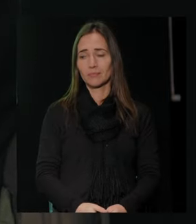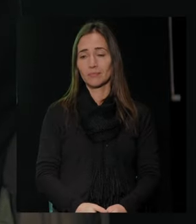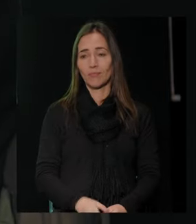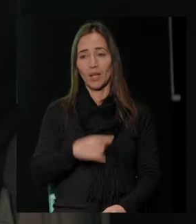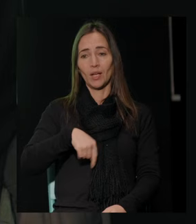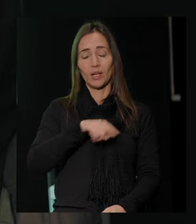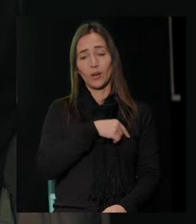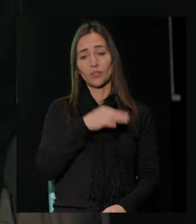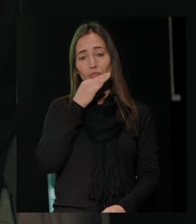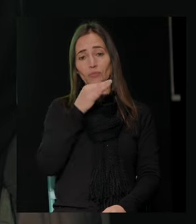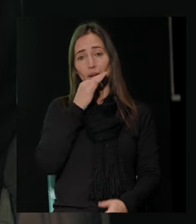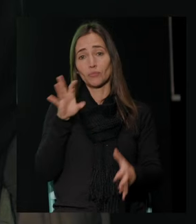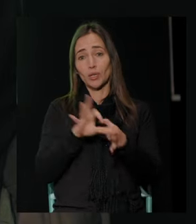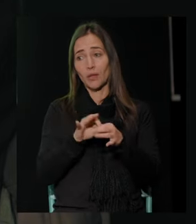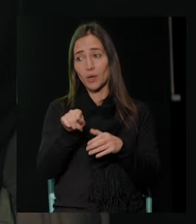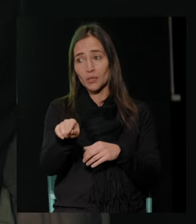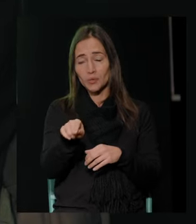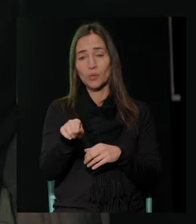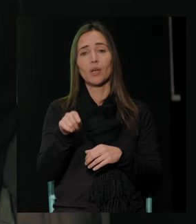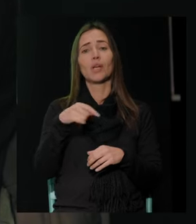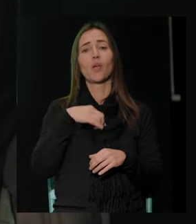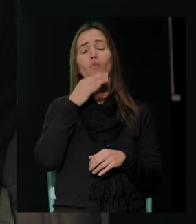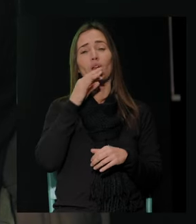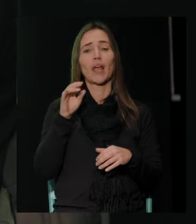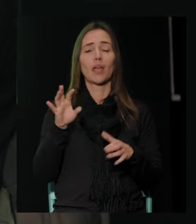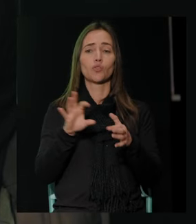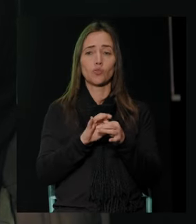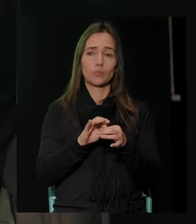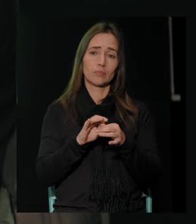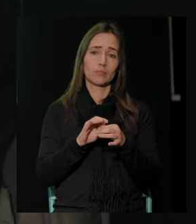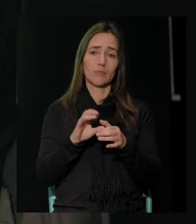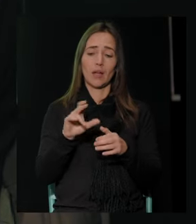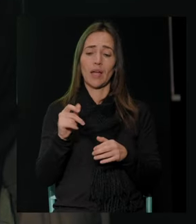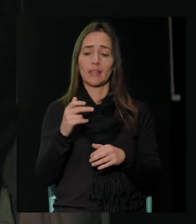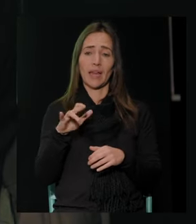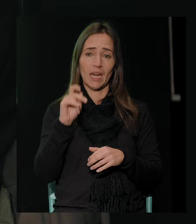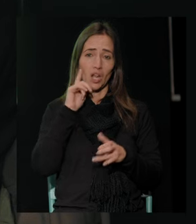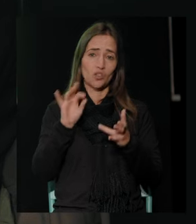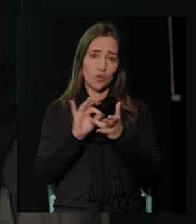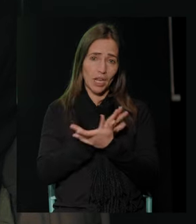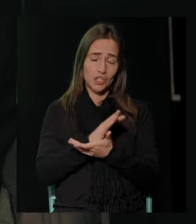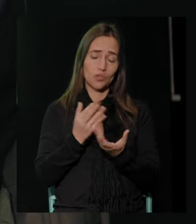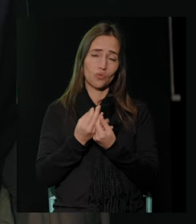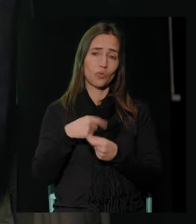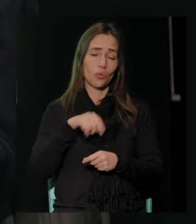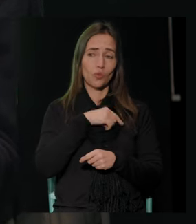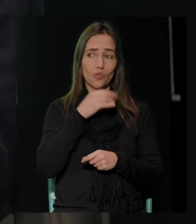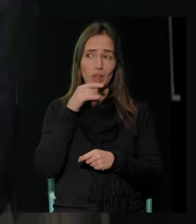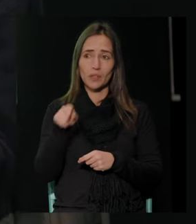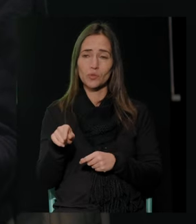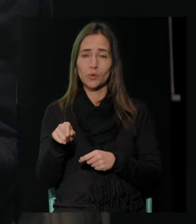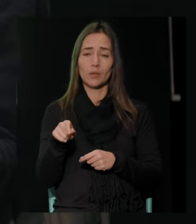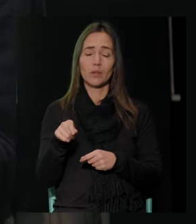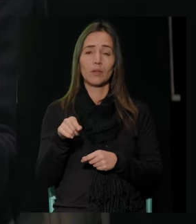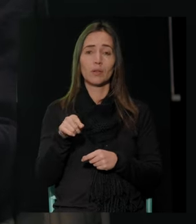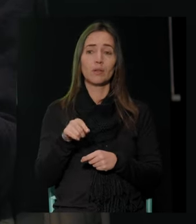E nós falámos sobre isso, e eu falei com a Catarina sobre isso, com a jornalista que estava connosco, e